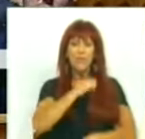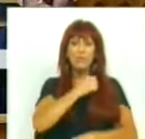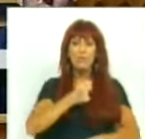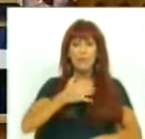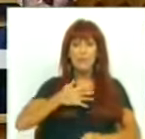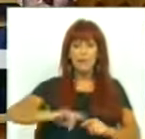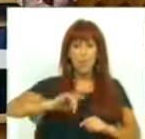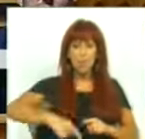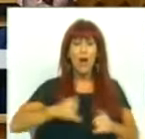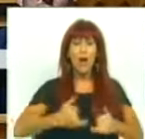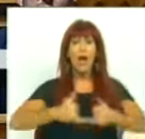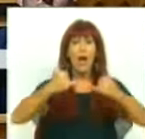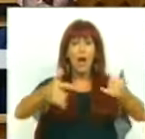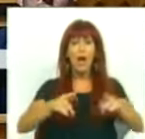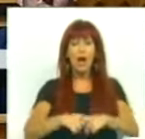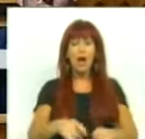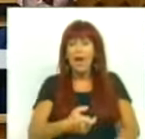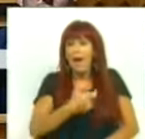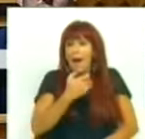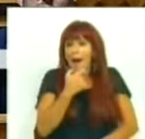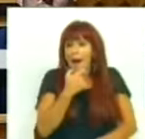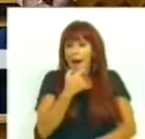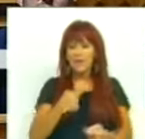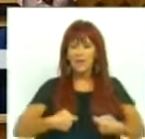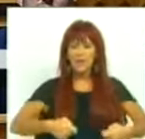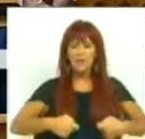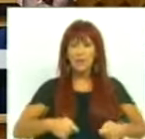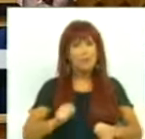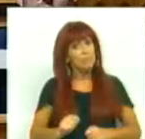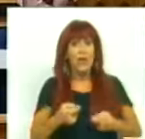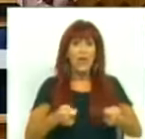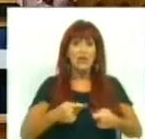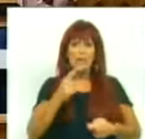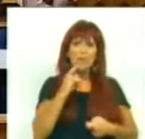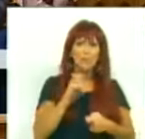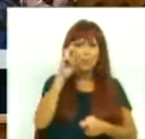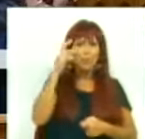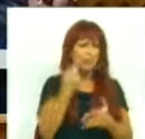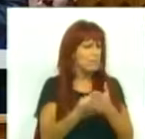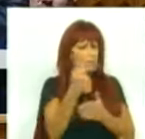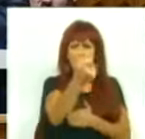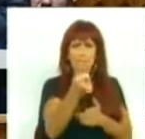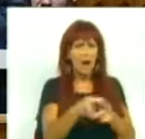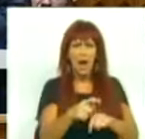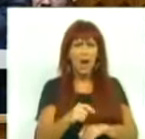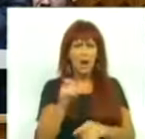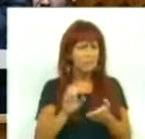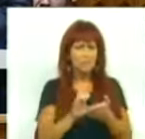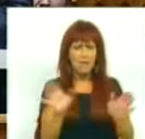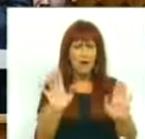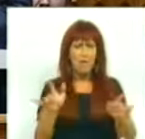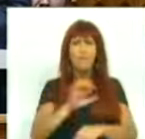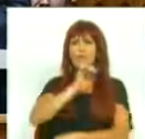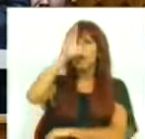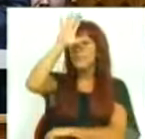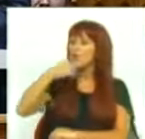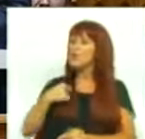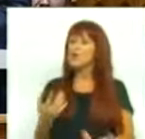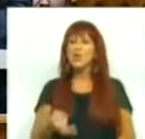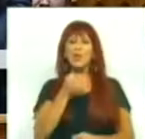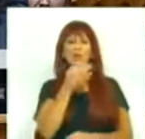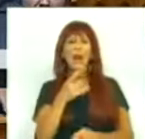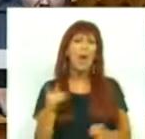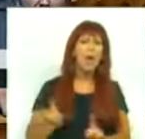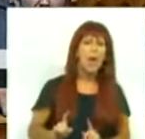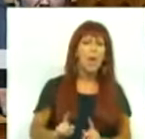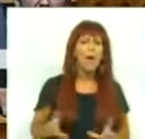que no próximo ano tenham apenas como despesa a despesa do juro e não a amortização do capital. Sr. Primeiro-Ministro, estamos a